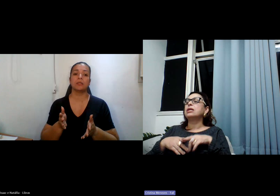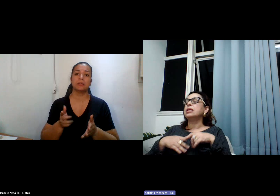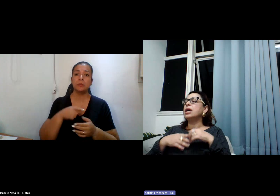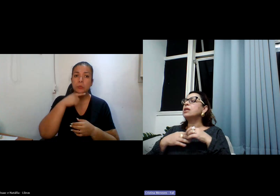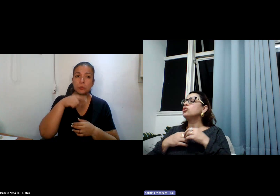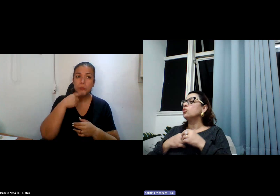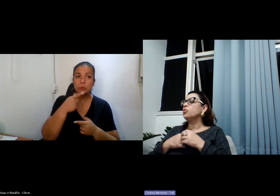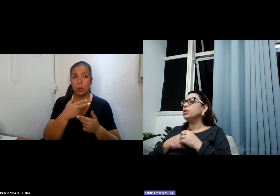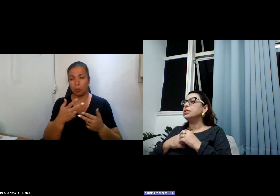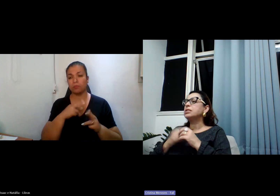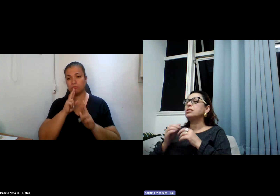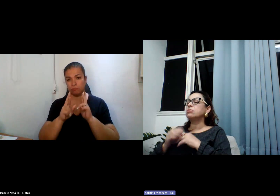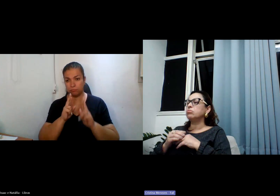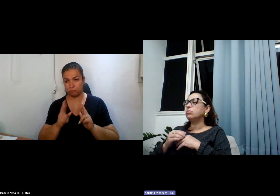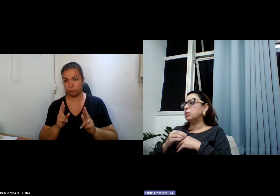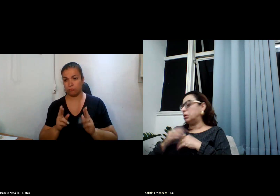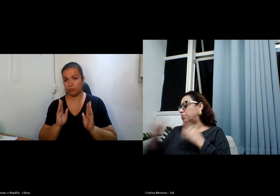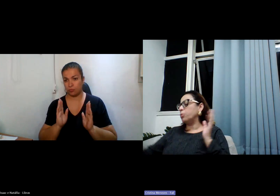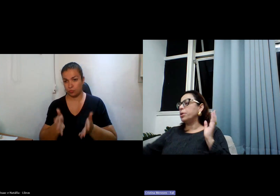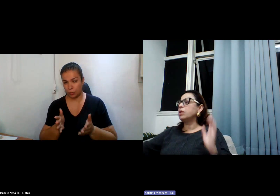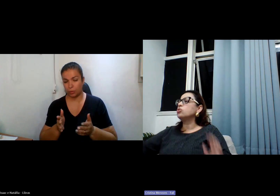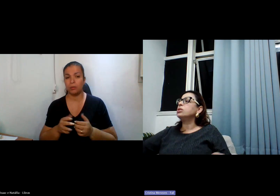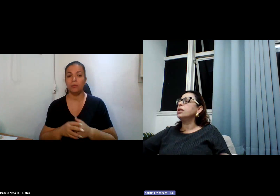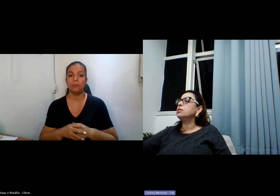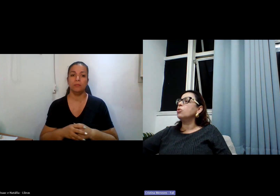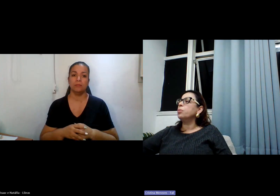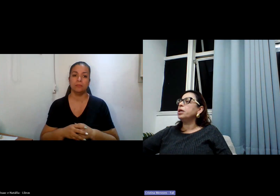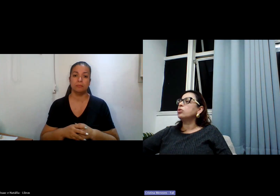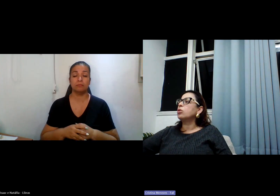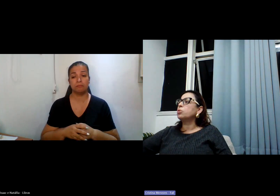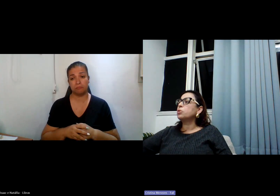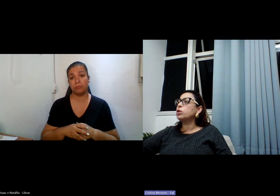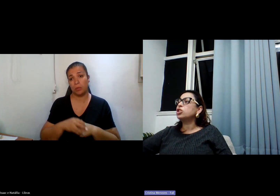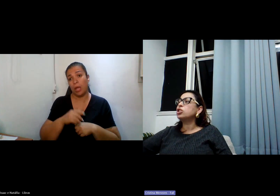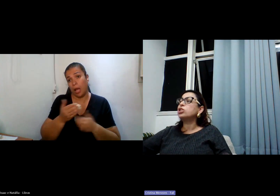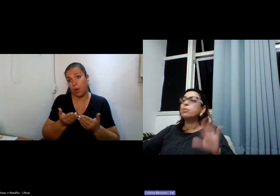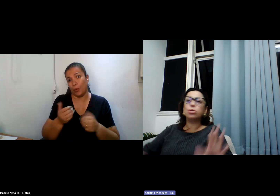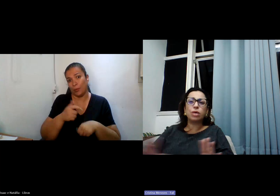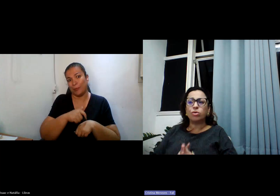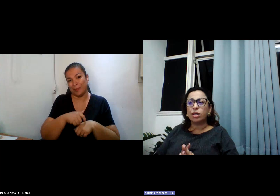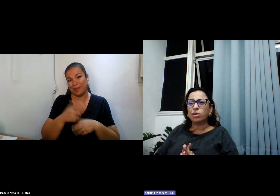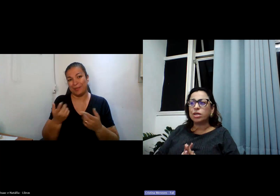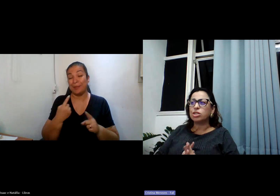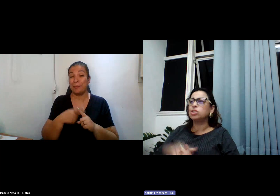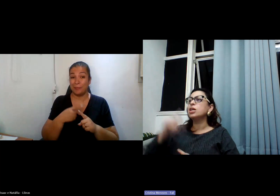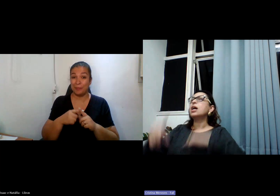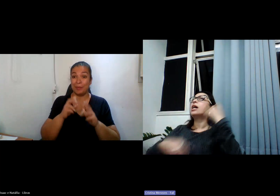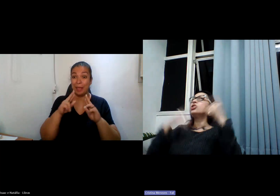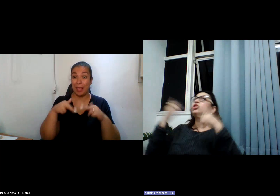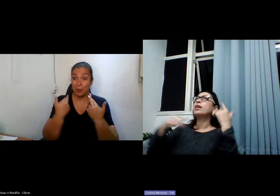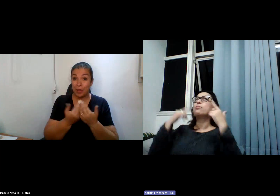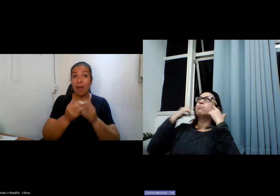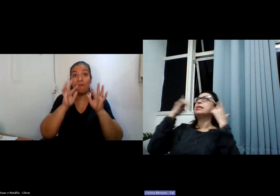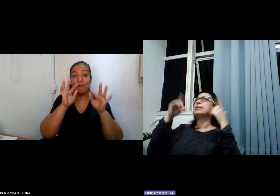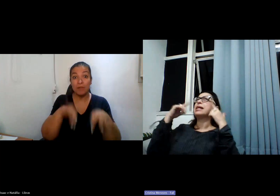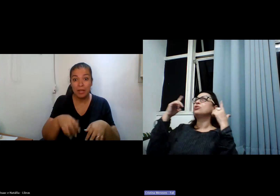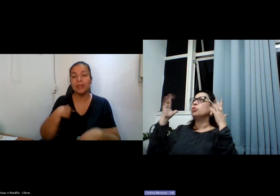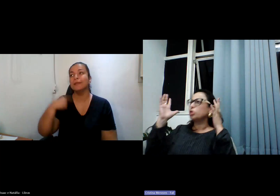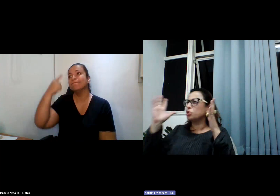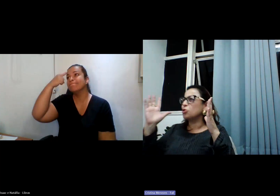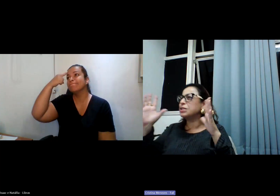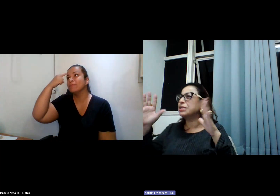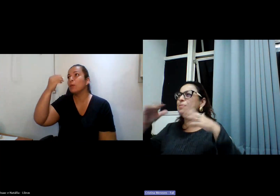sanadas, né? As dúvidas, pelo menos desse momento agora, porque quando a gente termina uma reunião, né, gente? Aí a gente vai